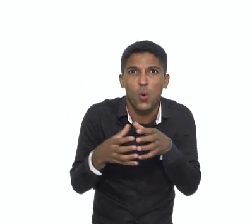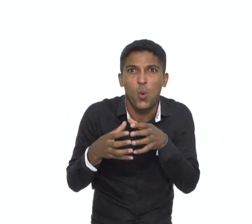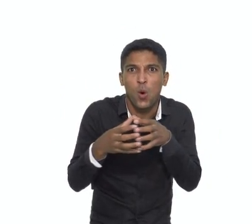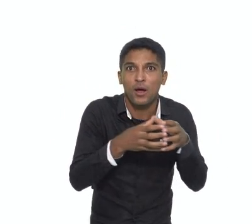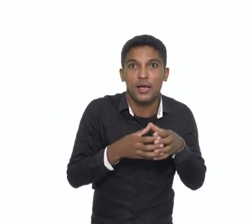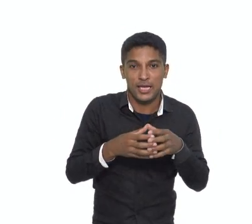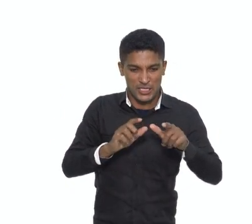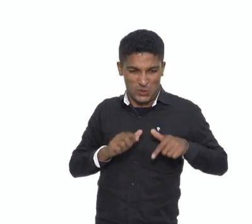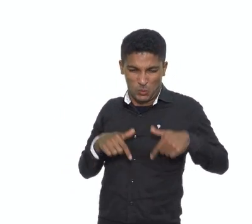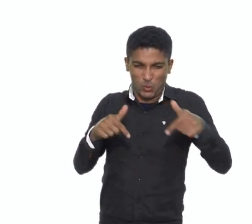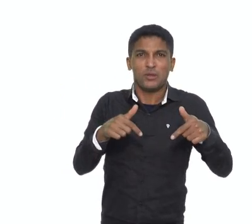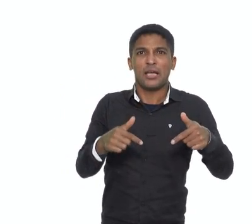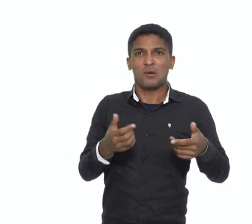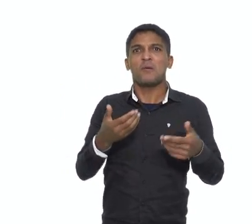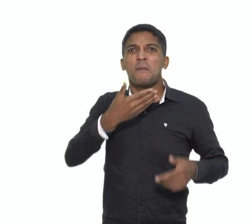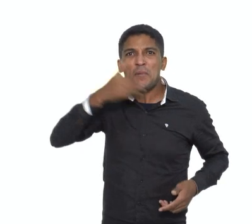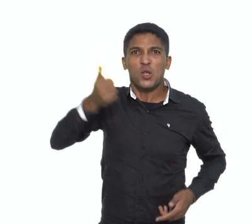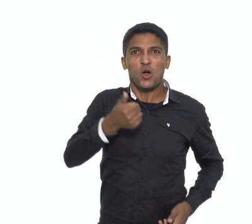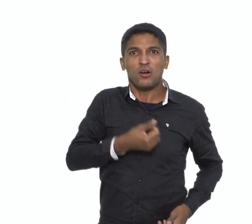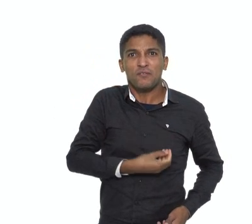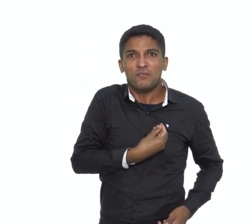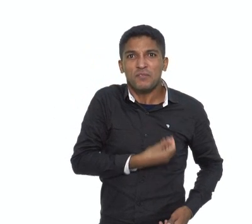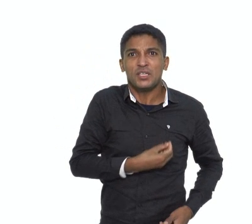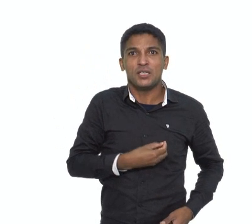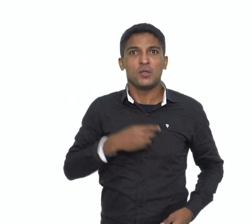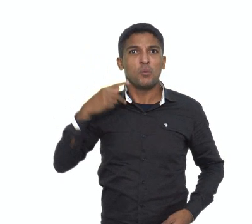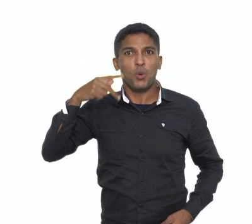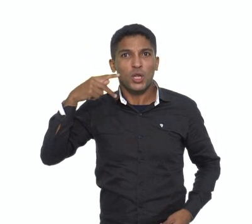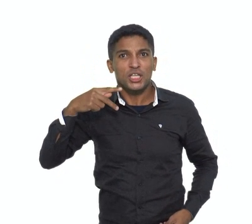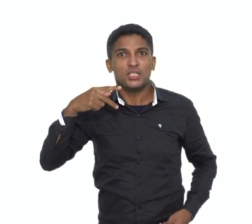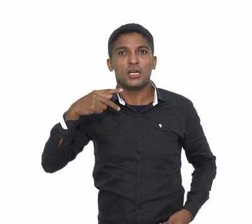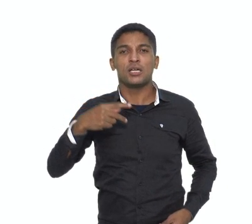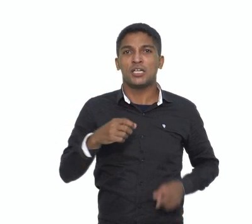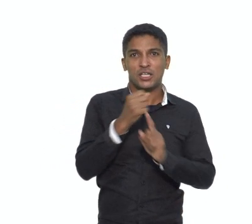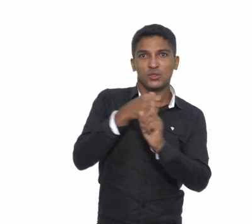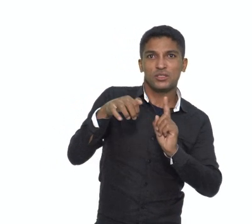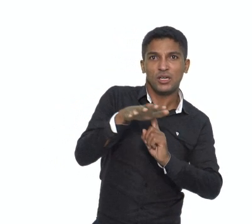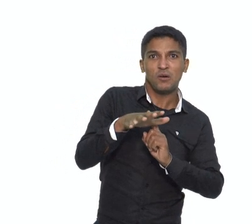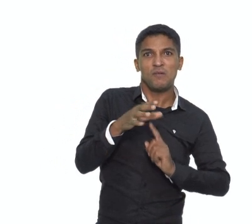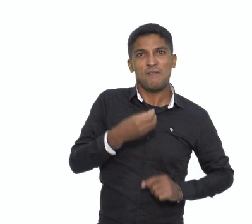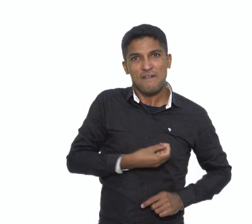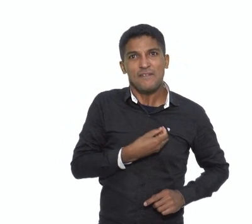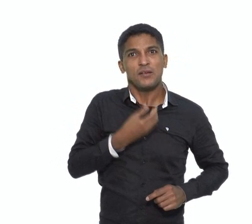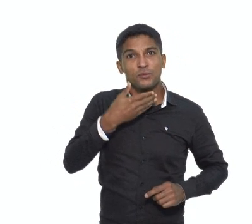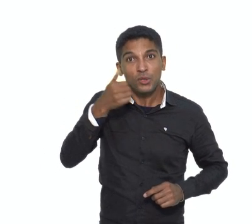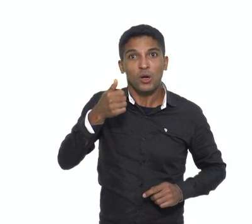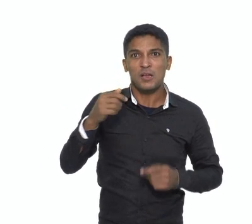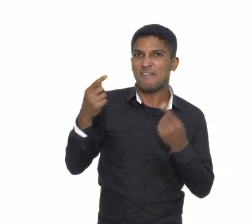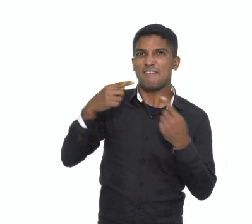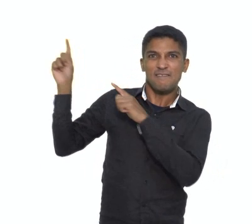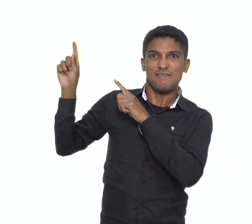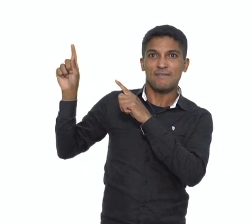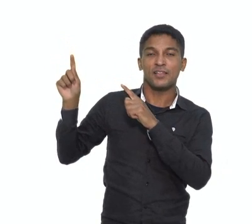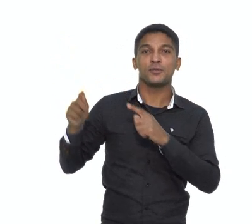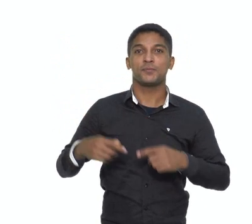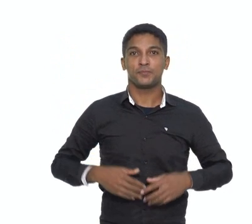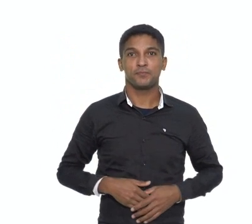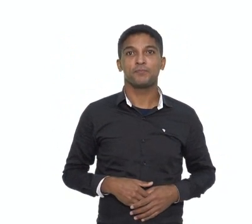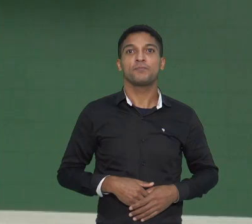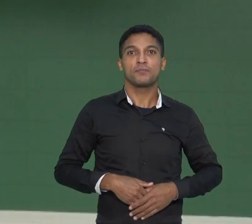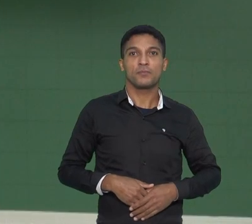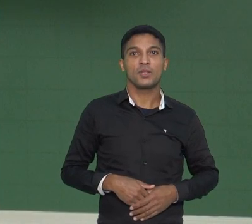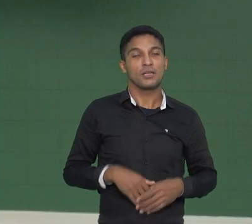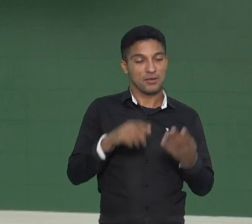e sociais. Tá? A reação da coroa portuguesa foi condenar à morte 4 líderes, todos afrodescendentes e